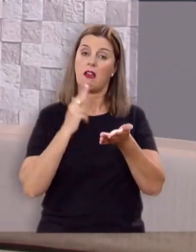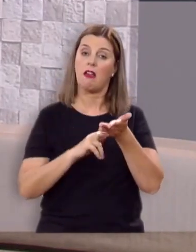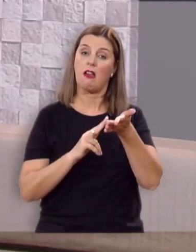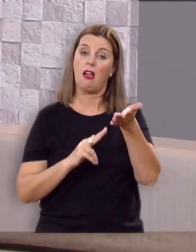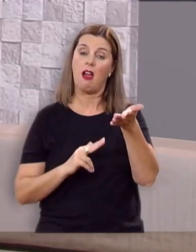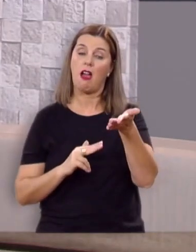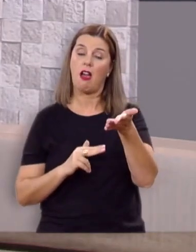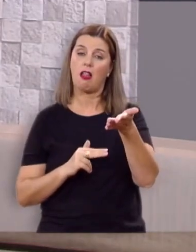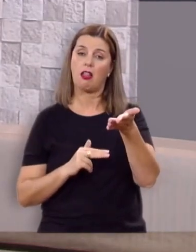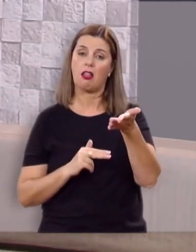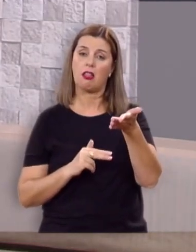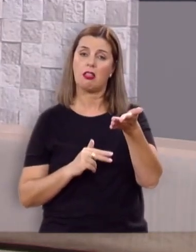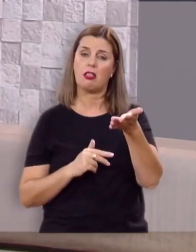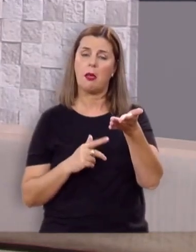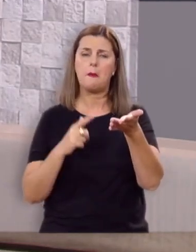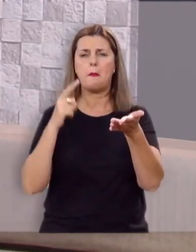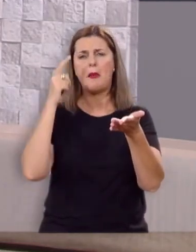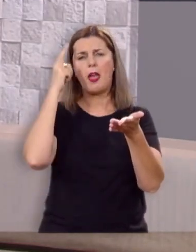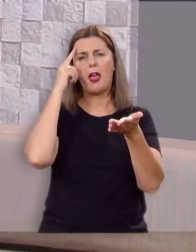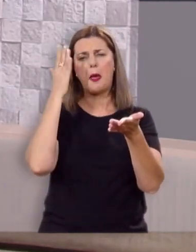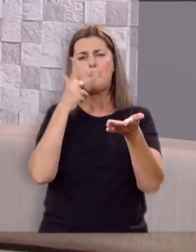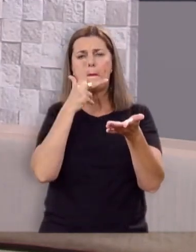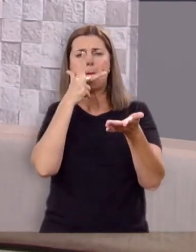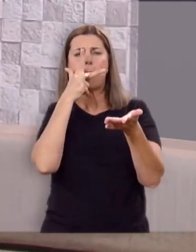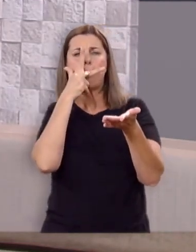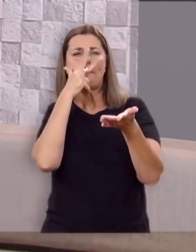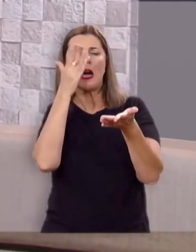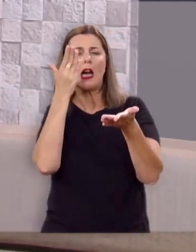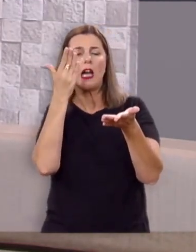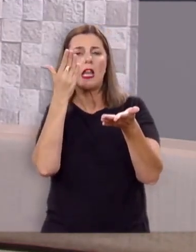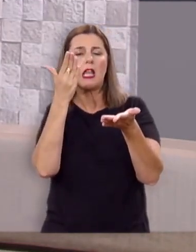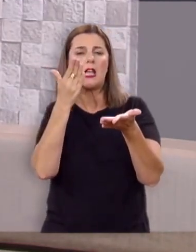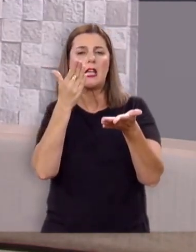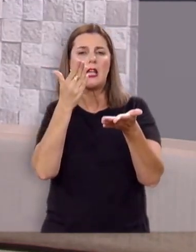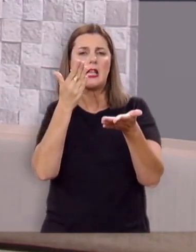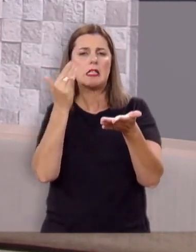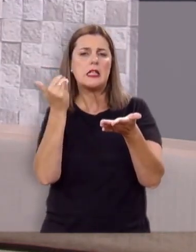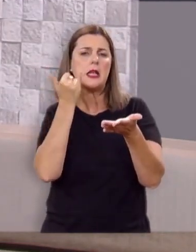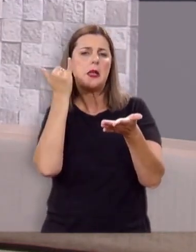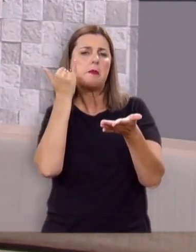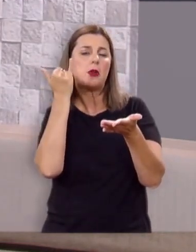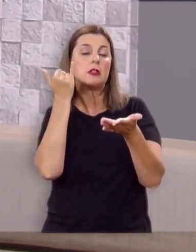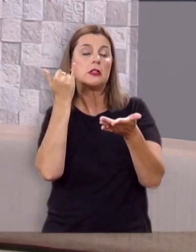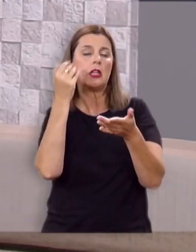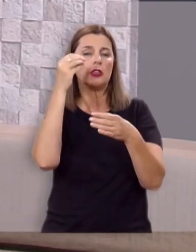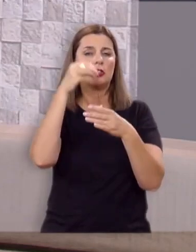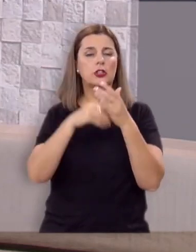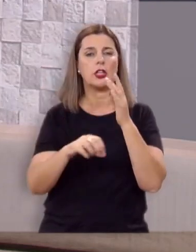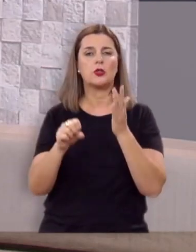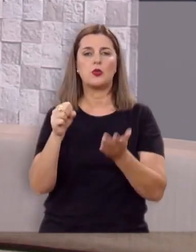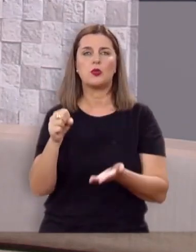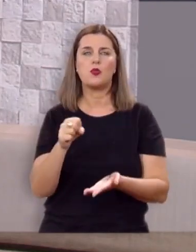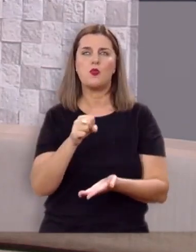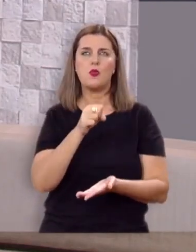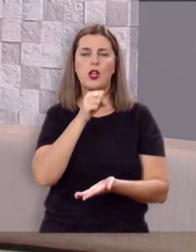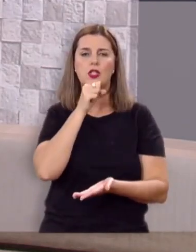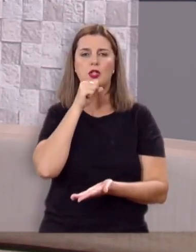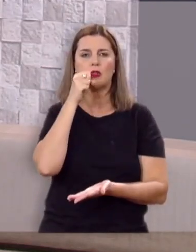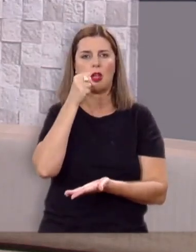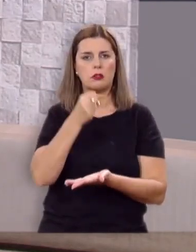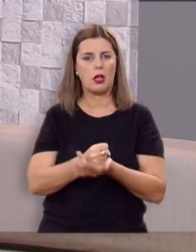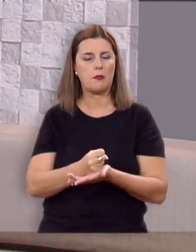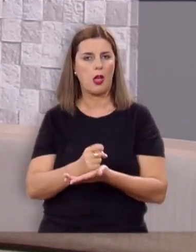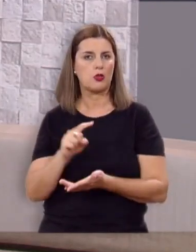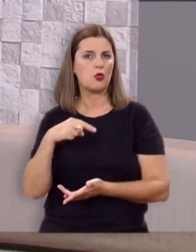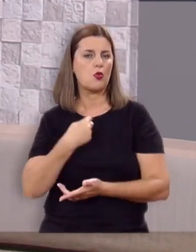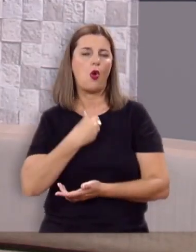Esta carta é considerada a chave hermenêutica do Antigo Testamento.